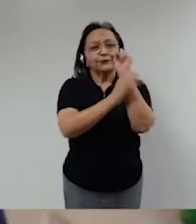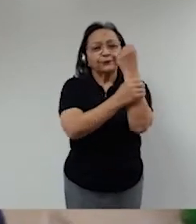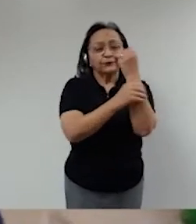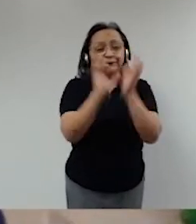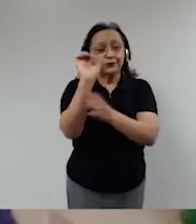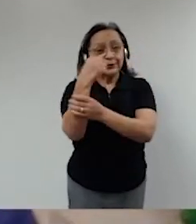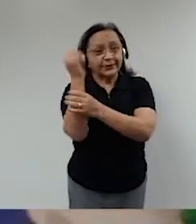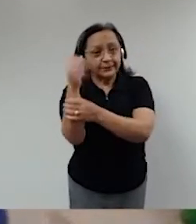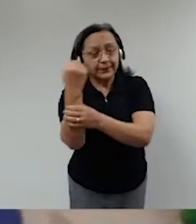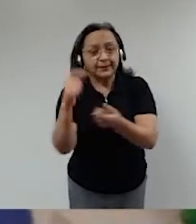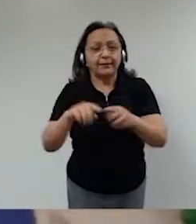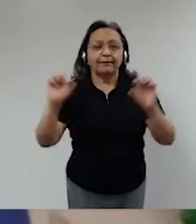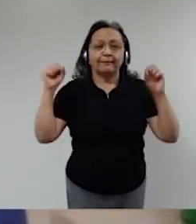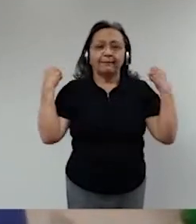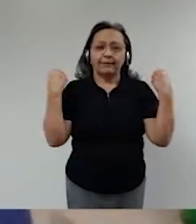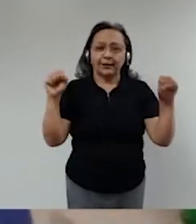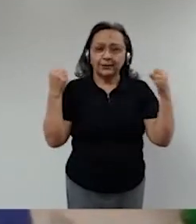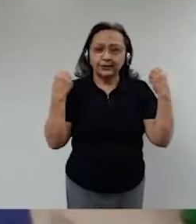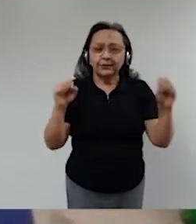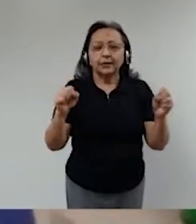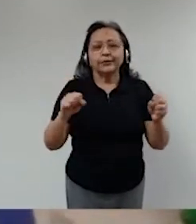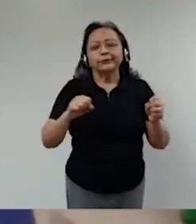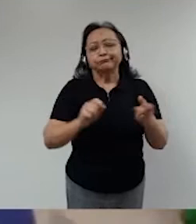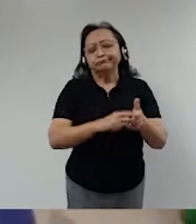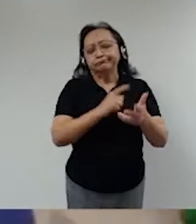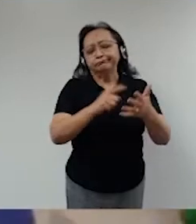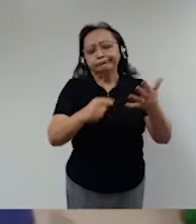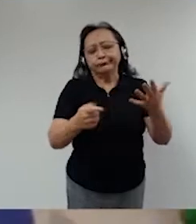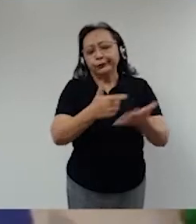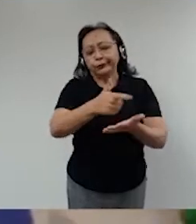a educação física, dentre outras